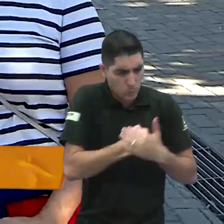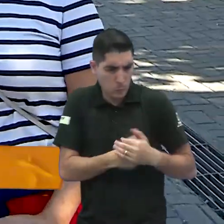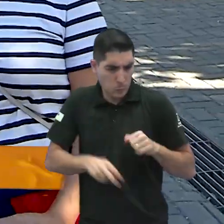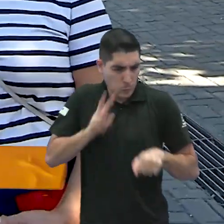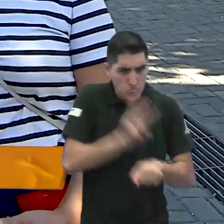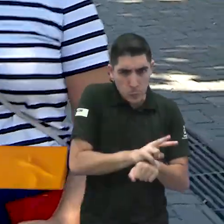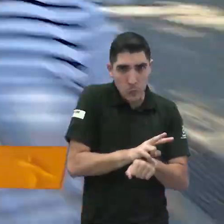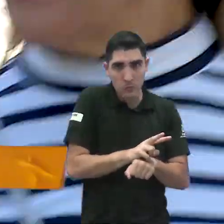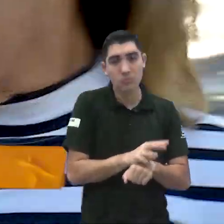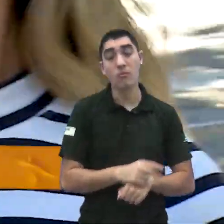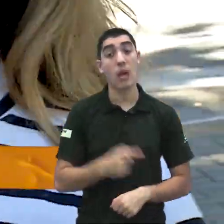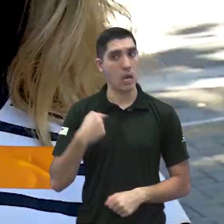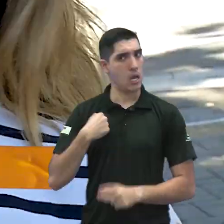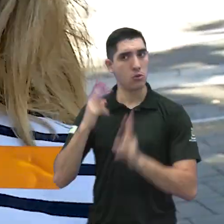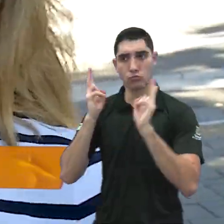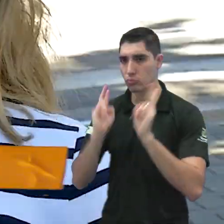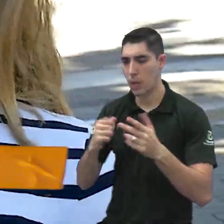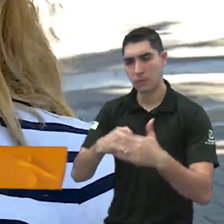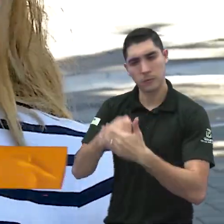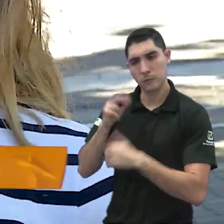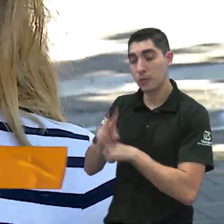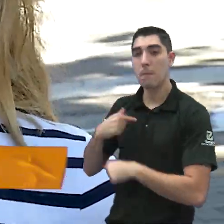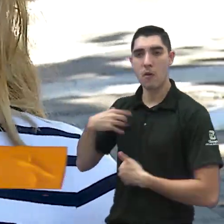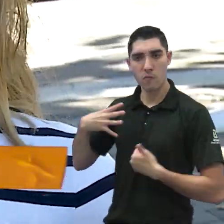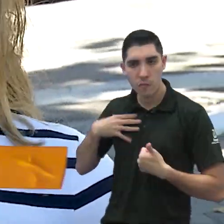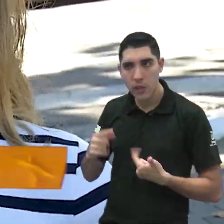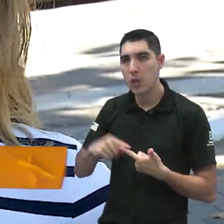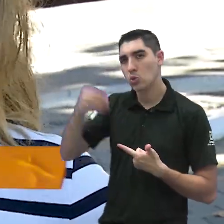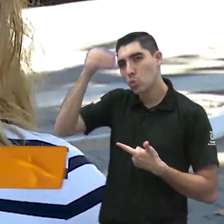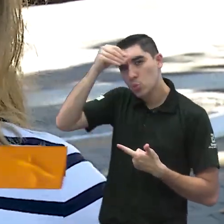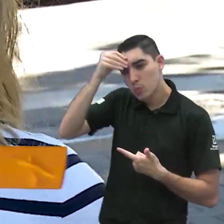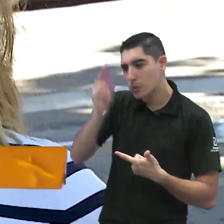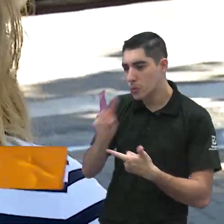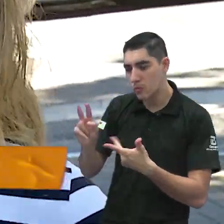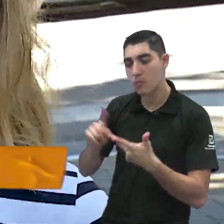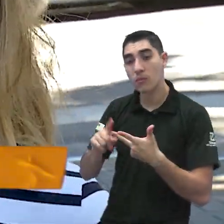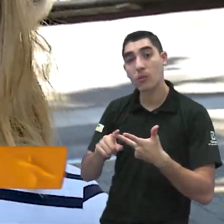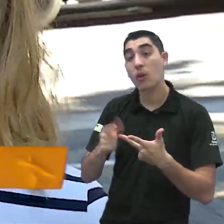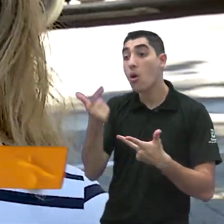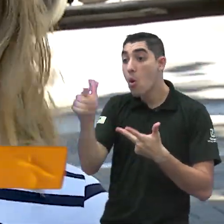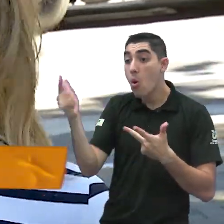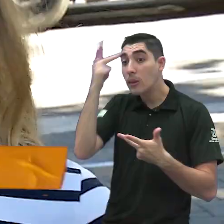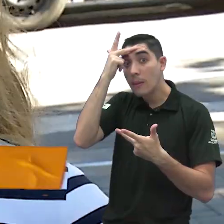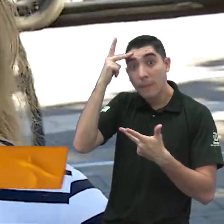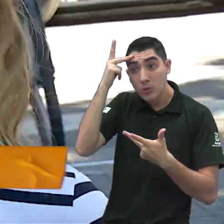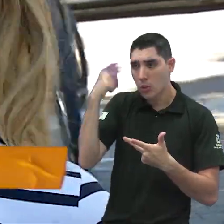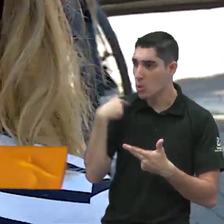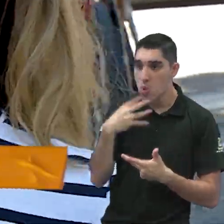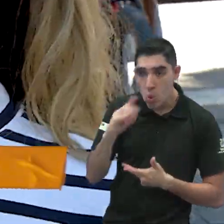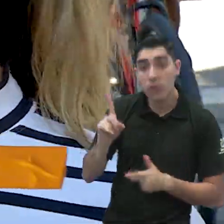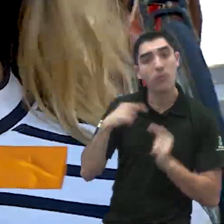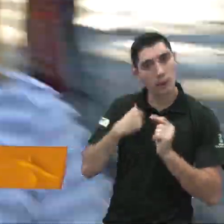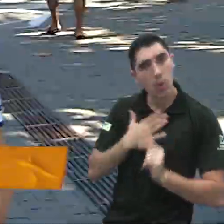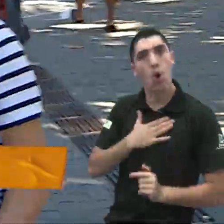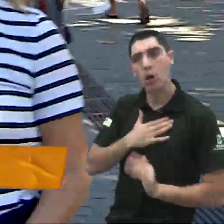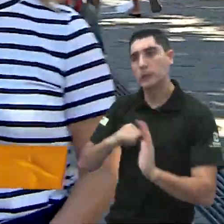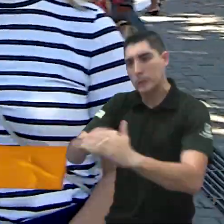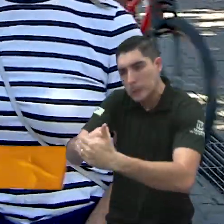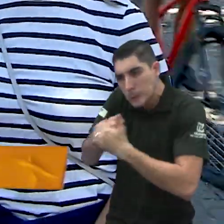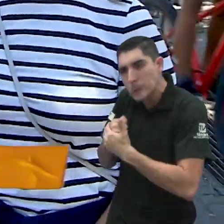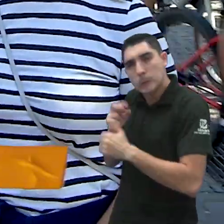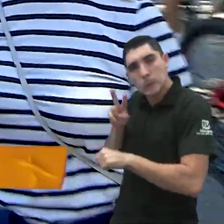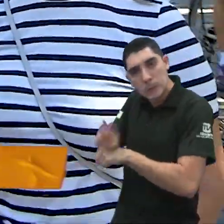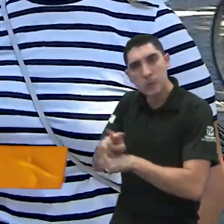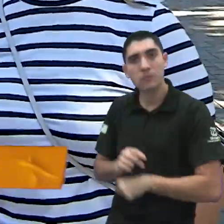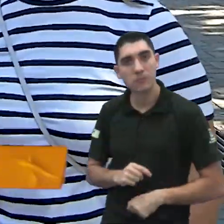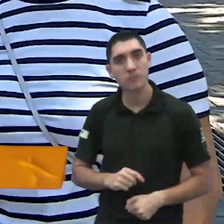seus sobrinhos? Sempre fui, com filhos, sobrinhos e até com pessoas estranhas. E pra você,